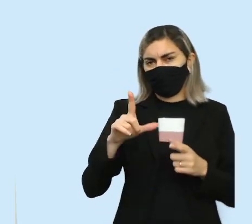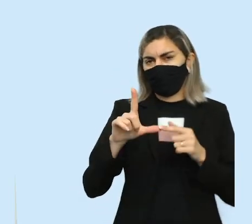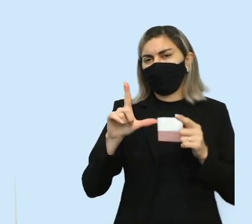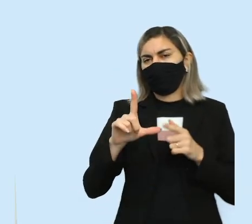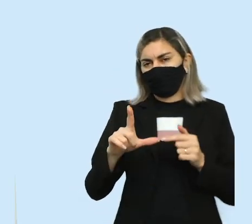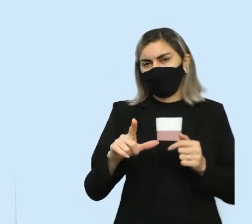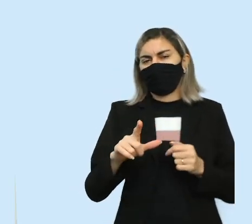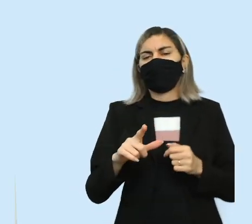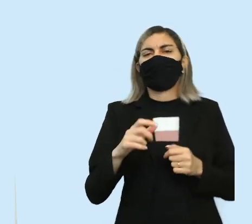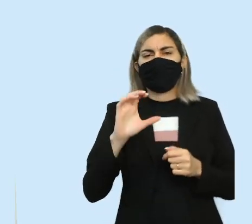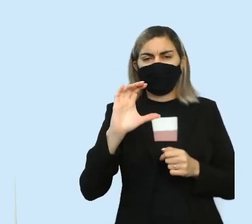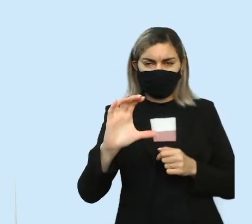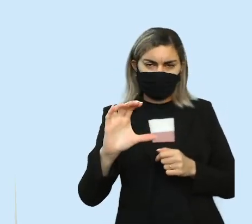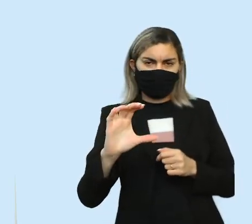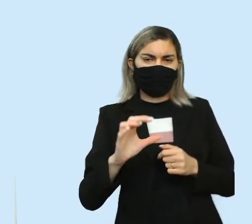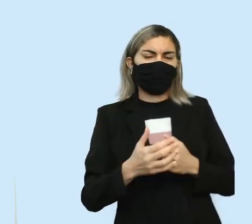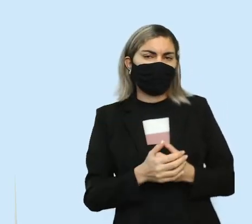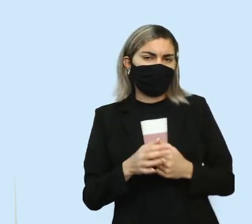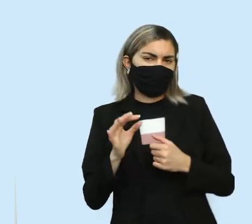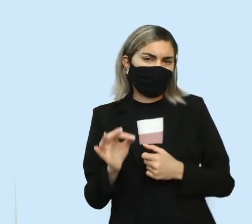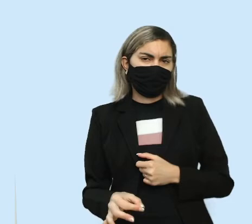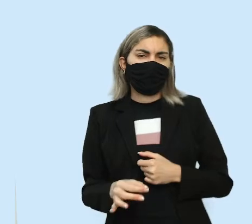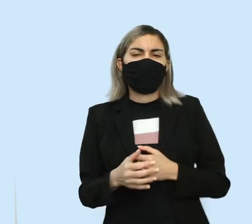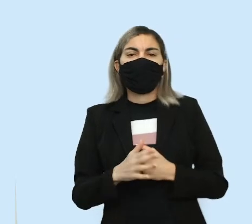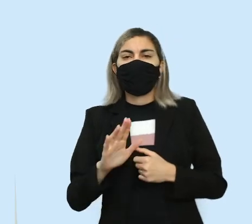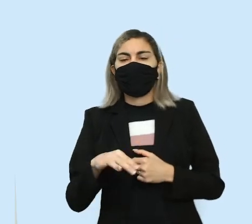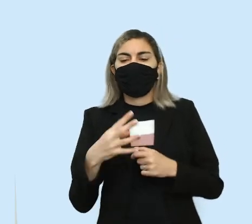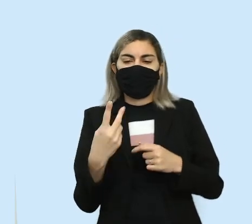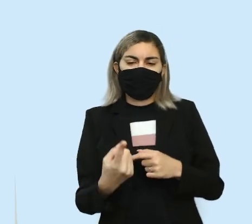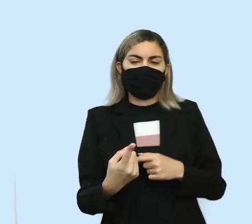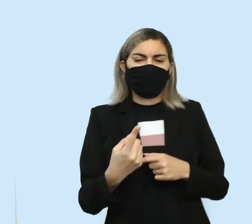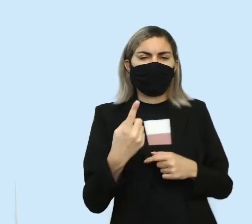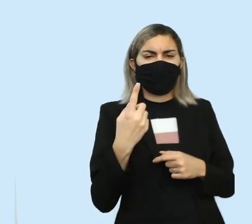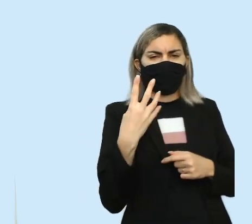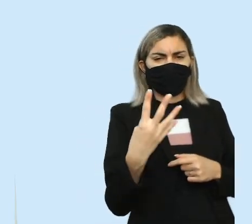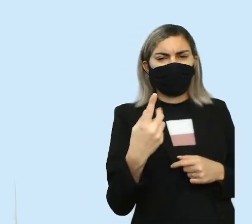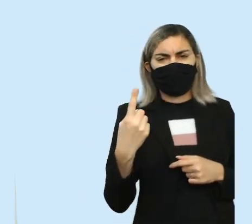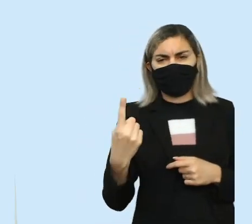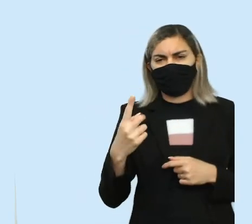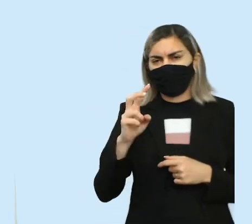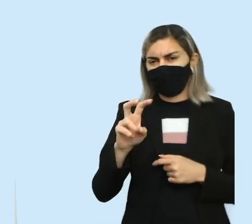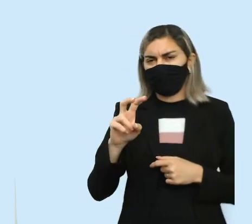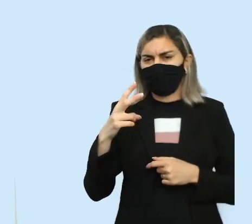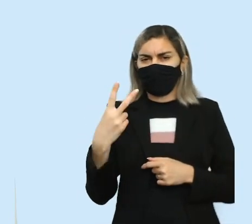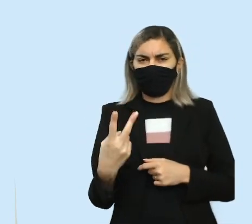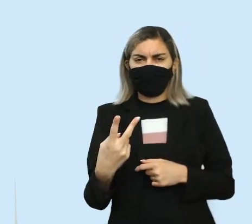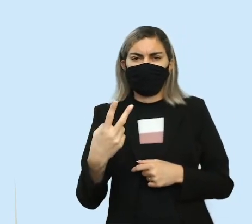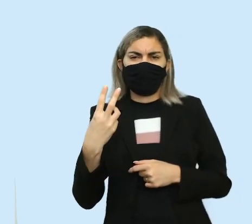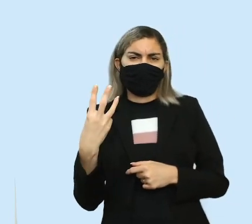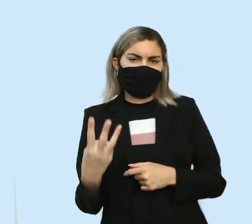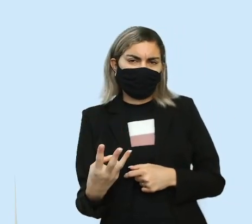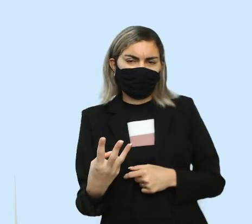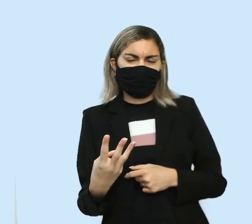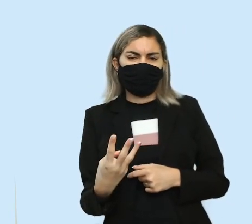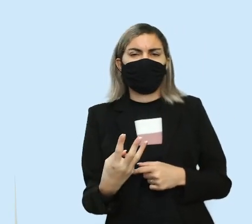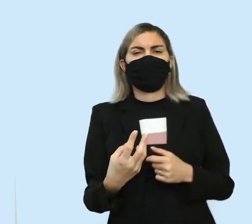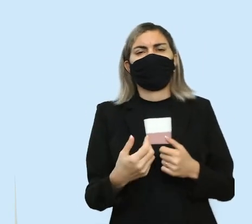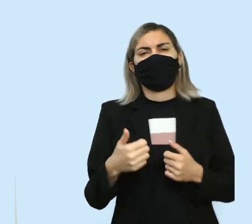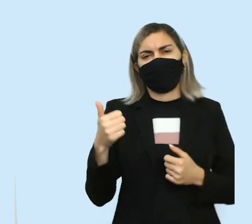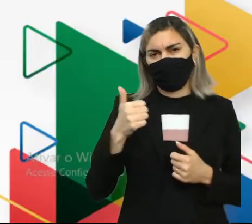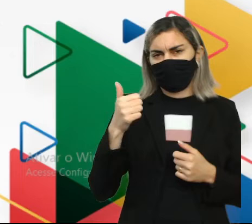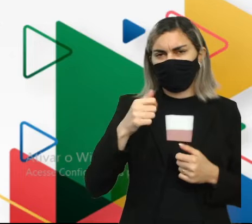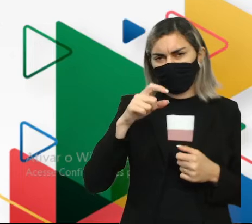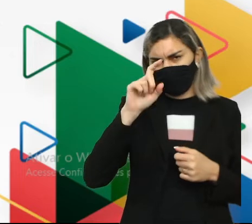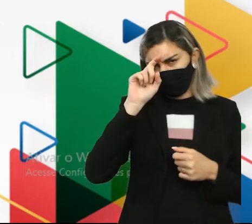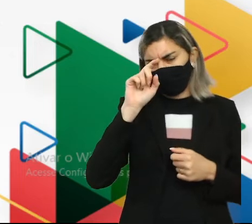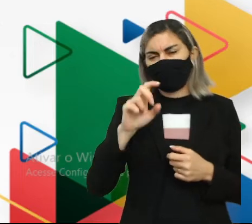letra o quê? Nossa letra C. Certo? Então, 4, 1, 5, 2, 3. primeiro povo, o 4, os egípcios, né? Que